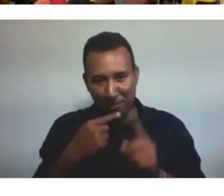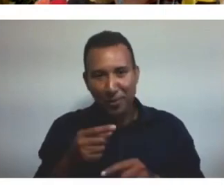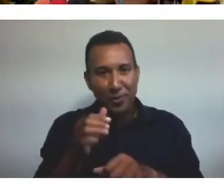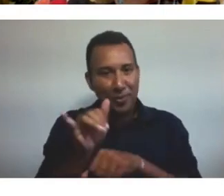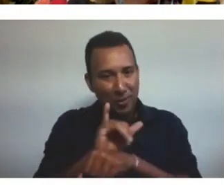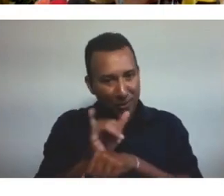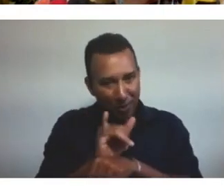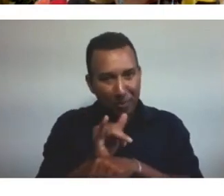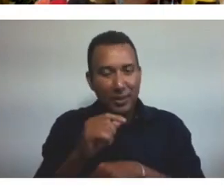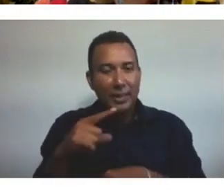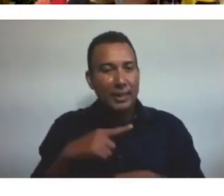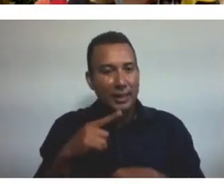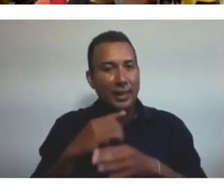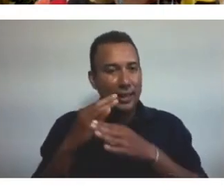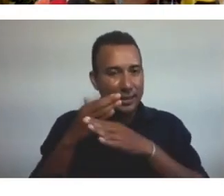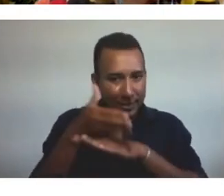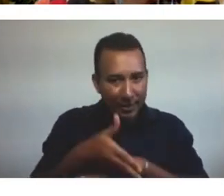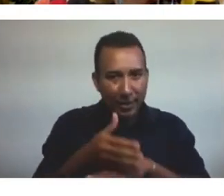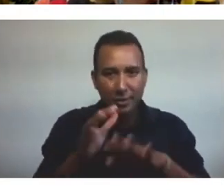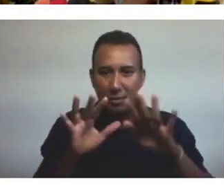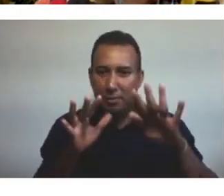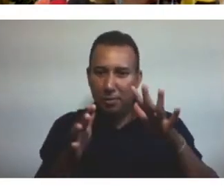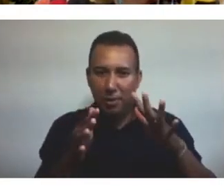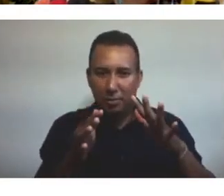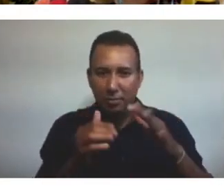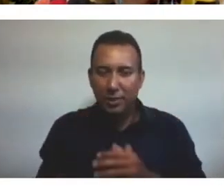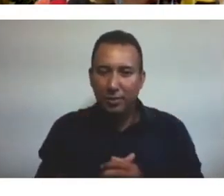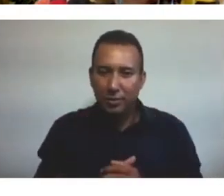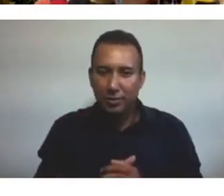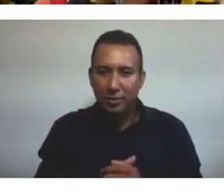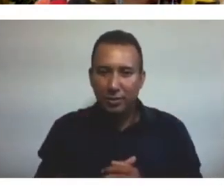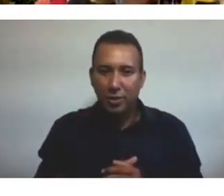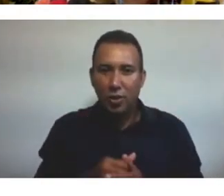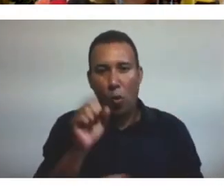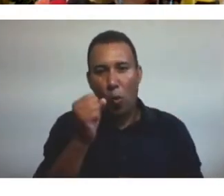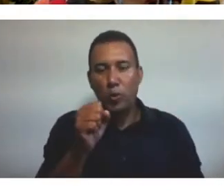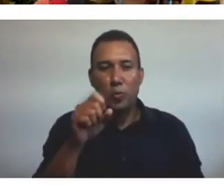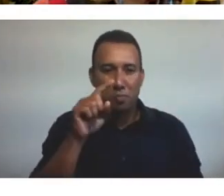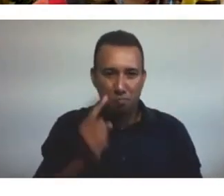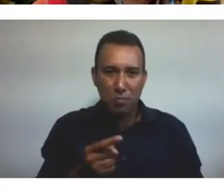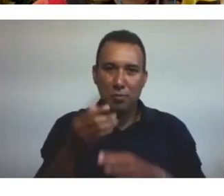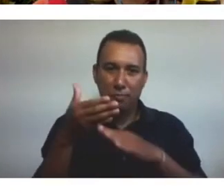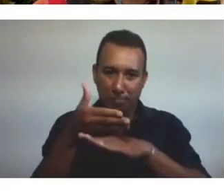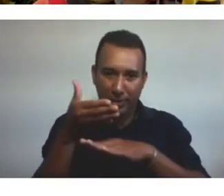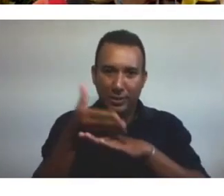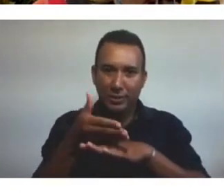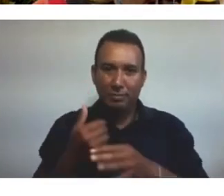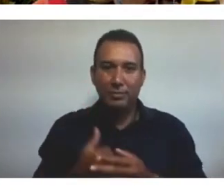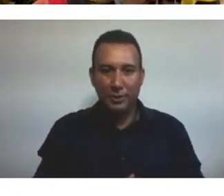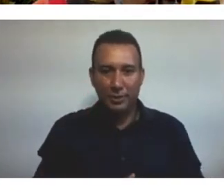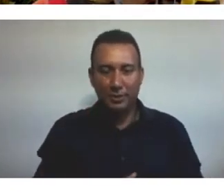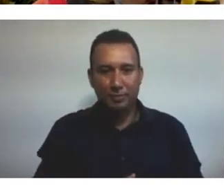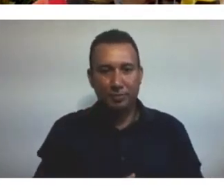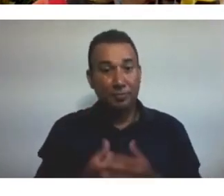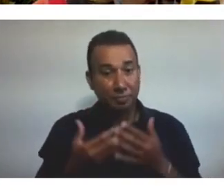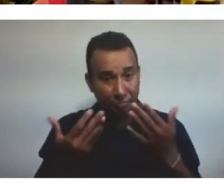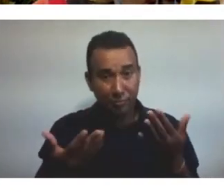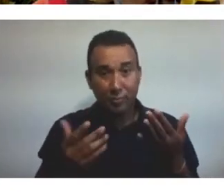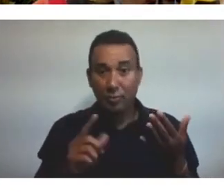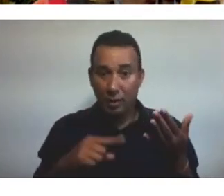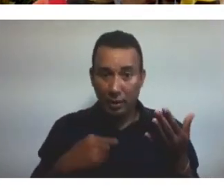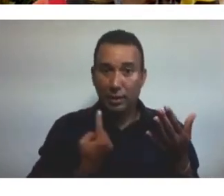aí um acesso de 8.000 participantes, né? A